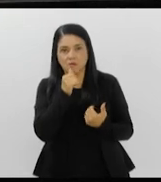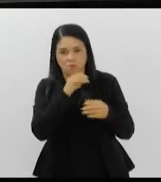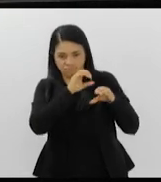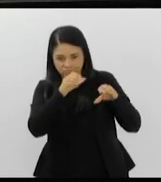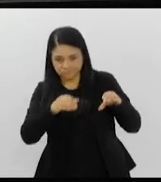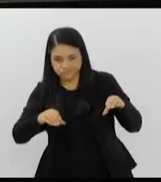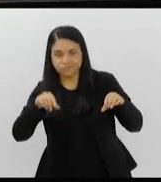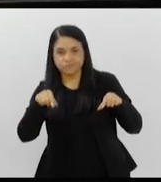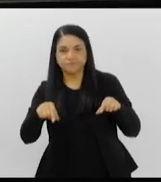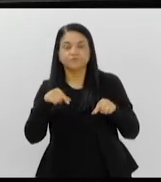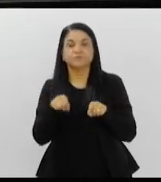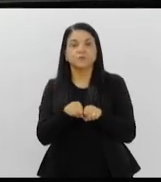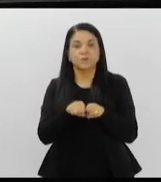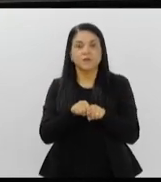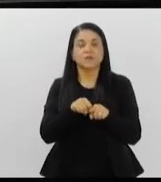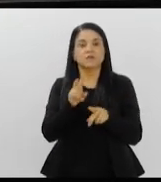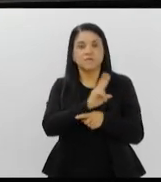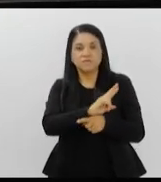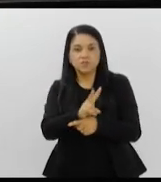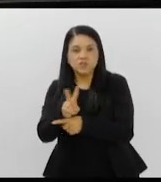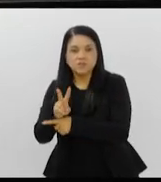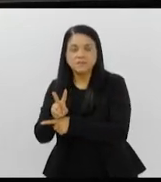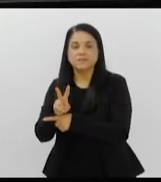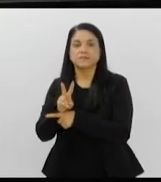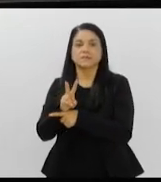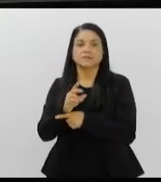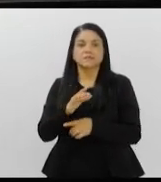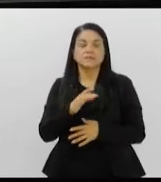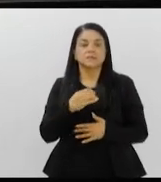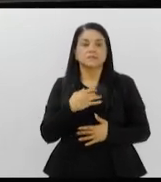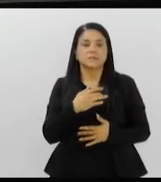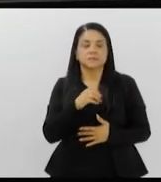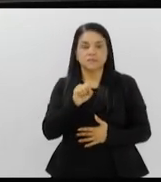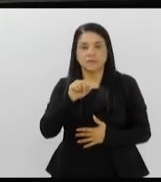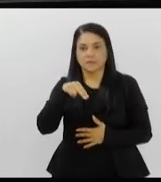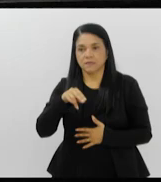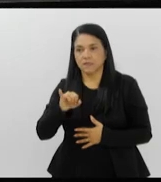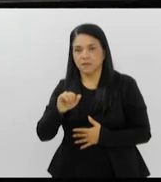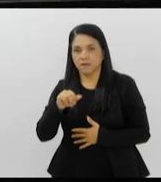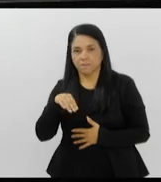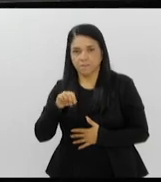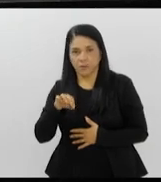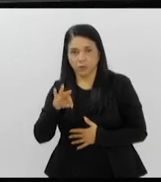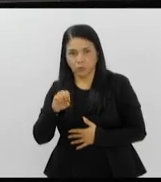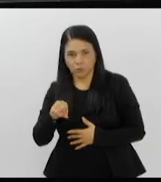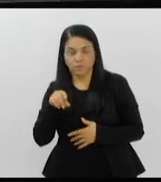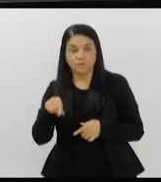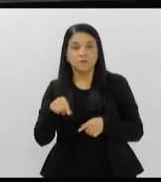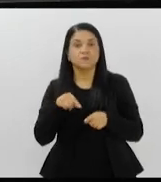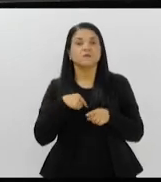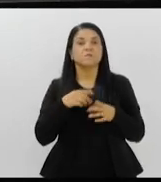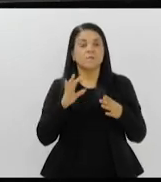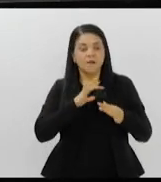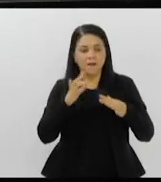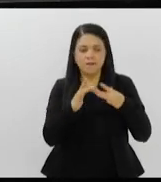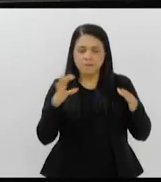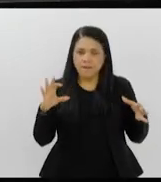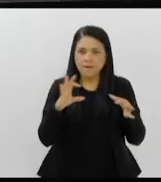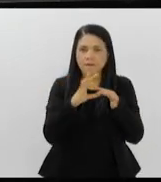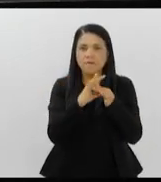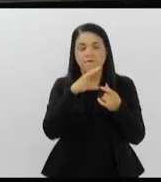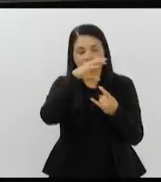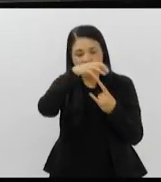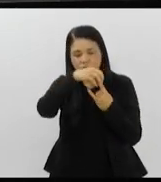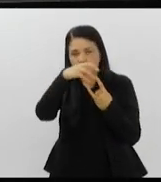da Rede de Vigilância Popular em Saneamento e Saúde do Estado do Rio de Janeiro, uma rede que é mantida ali pela